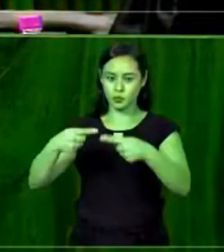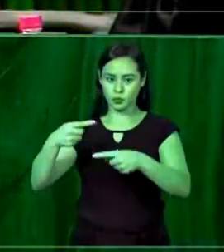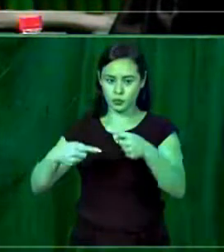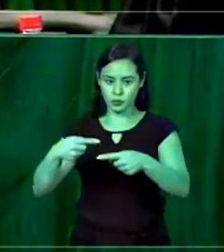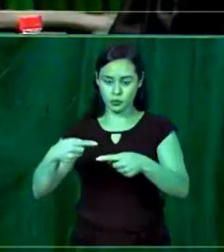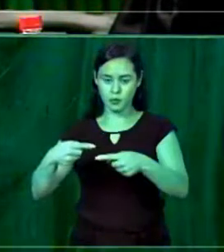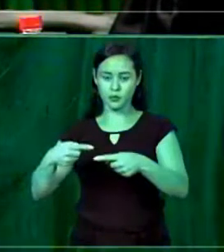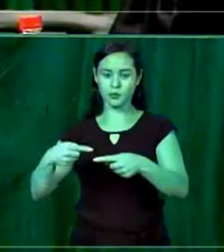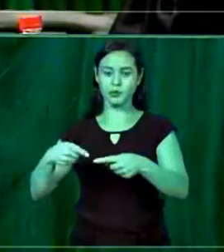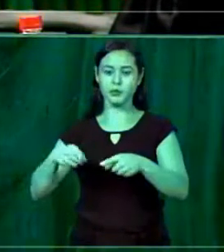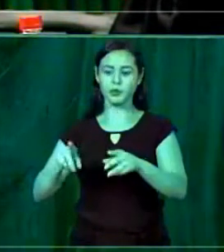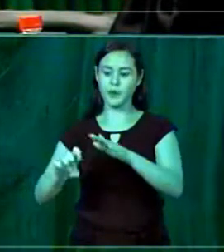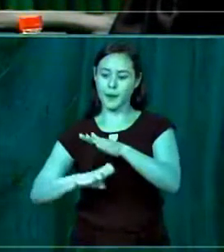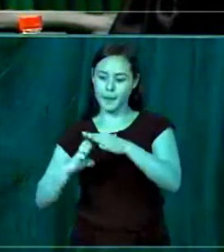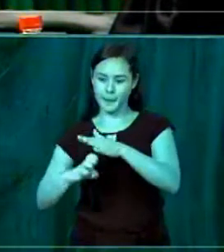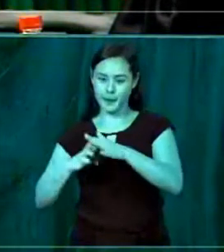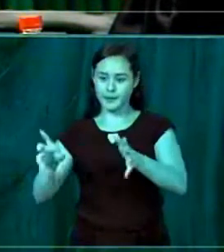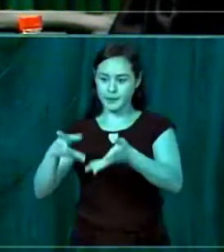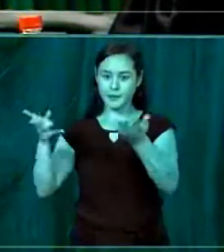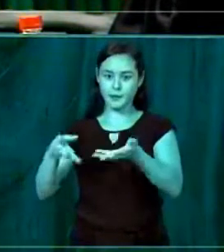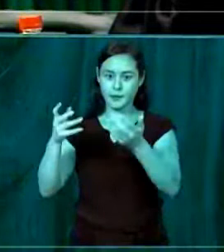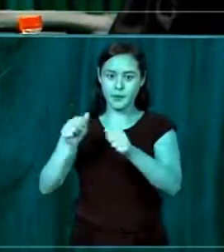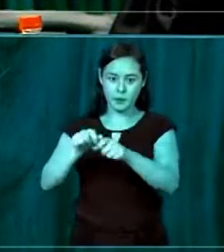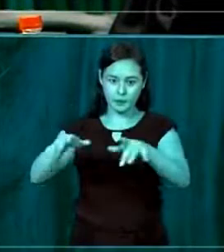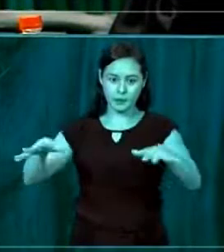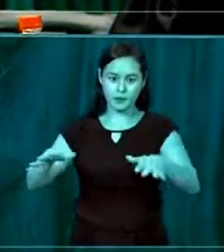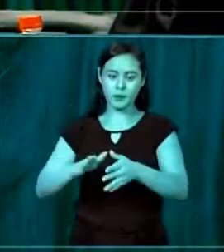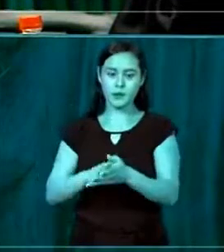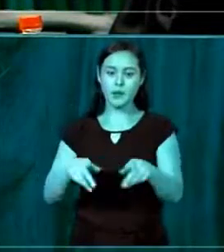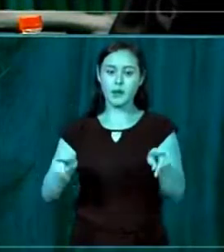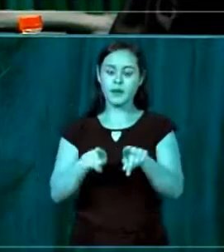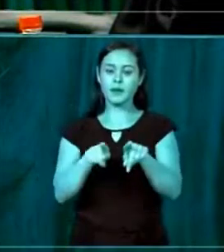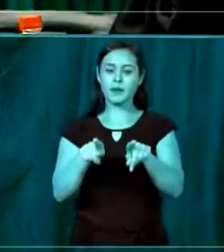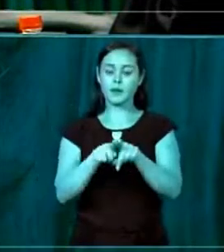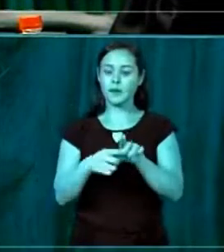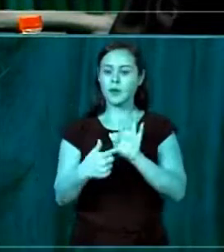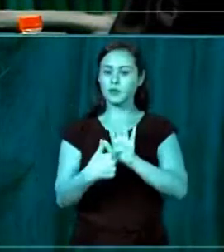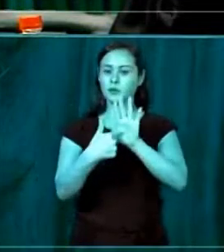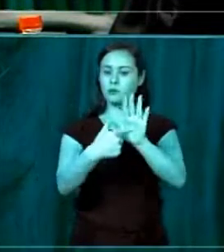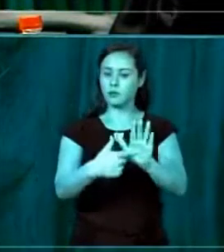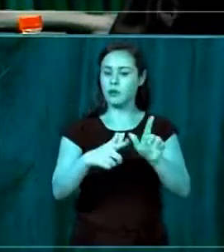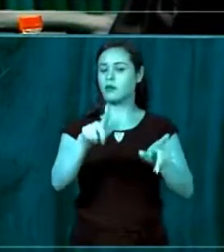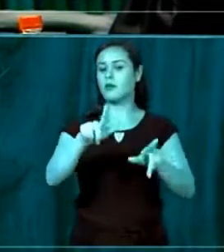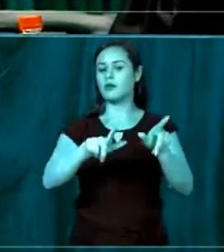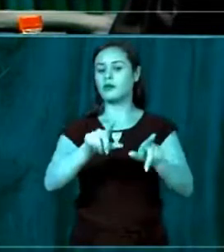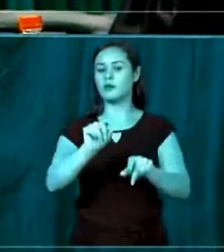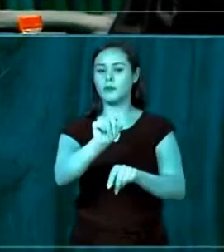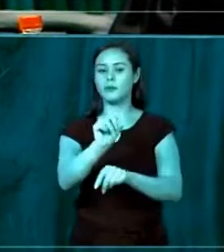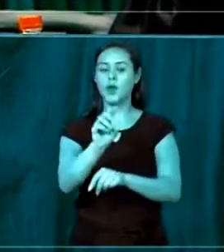essas empresas, c, a exibição do documentário